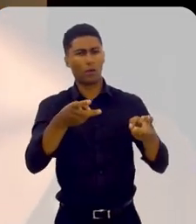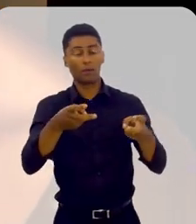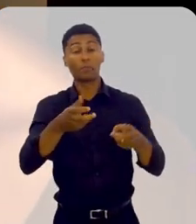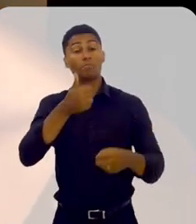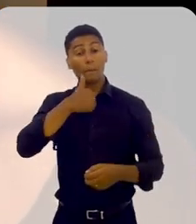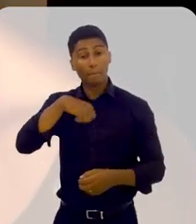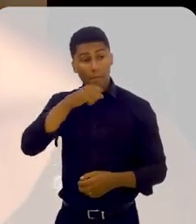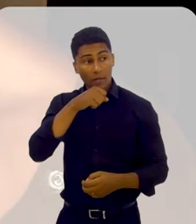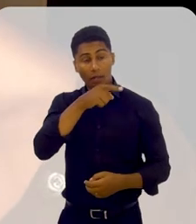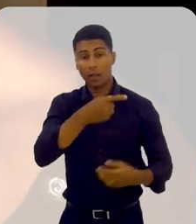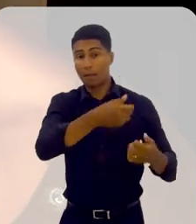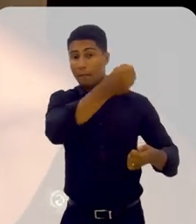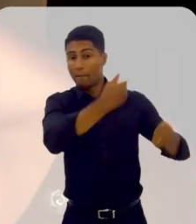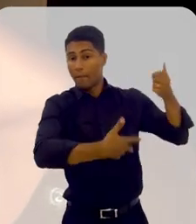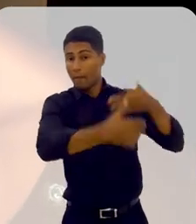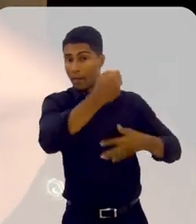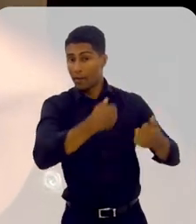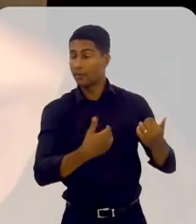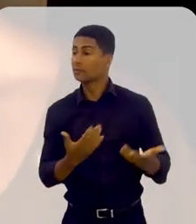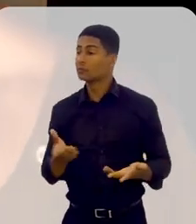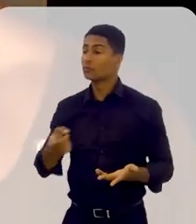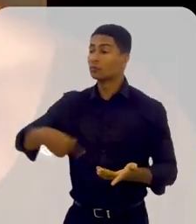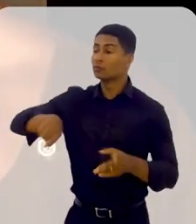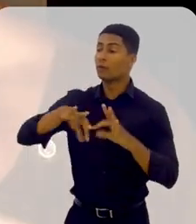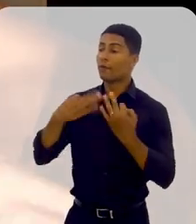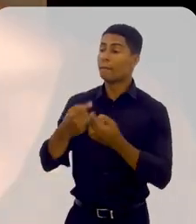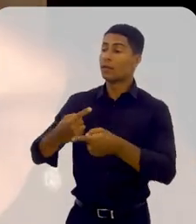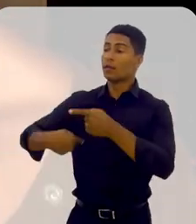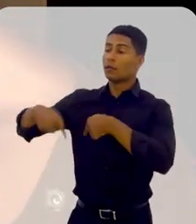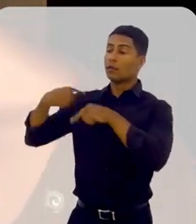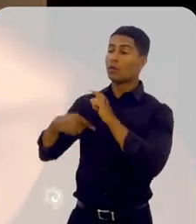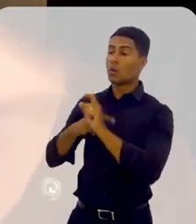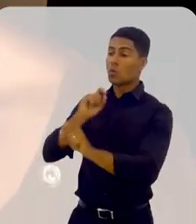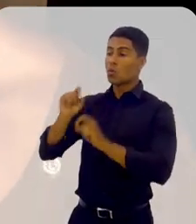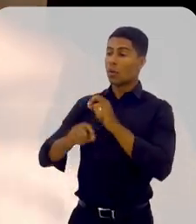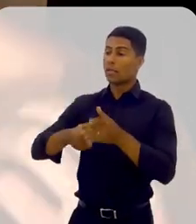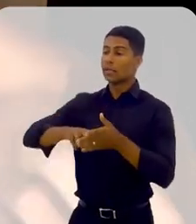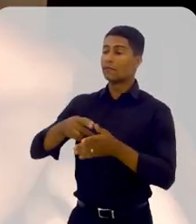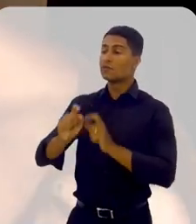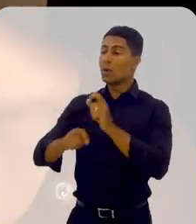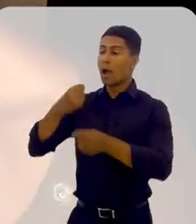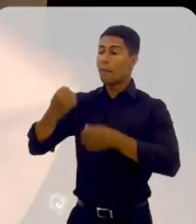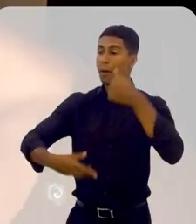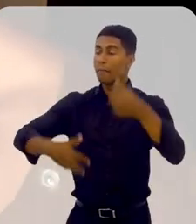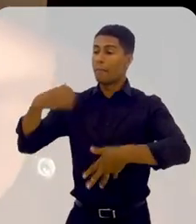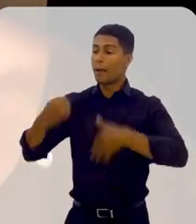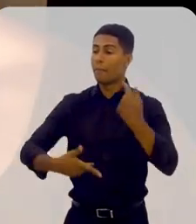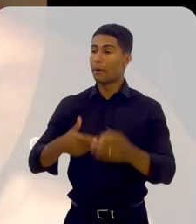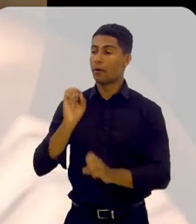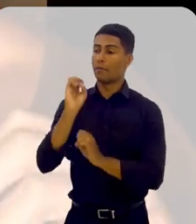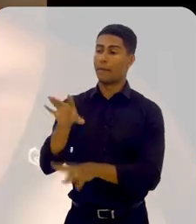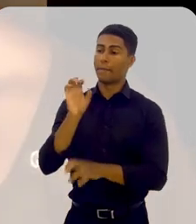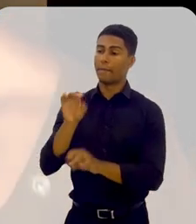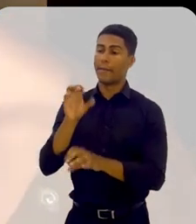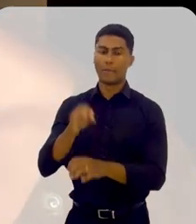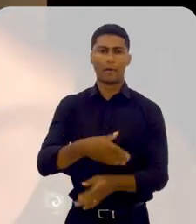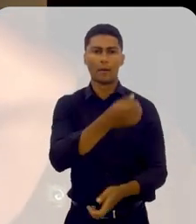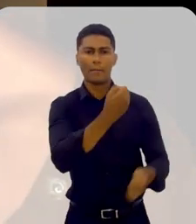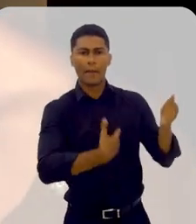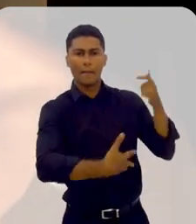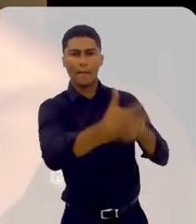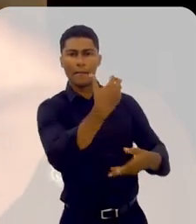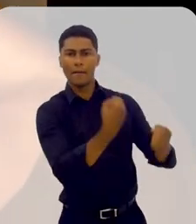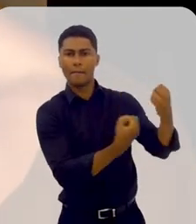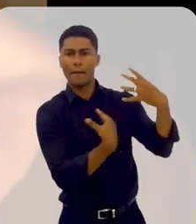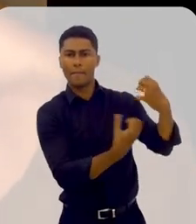falando sobre quem nós éramos e de onde a gente veio. O que que isso significava, o que que isso implicava no convívio, o que que isso implicava na forma como as